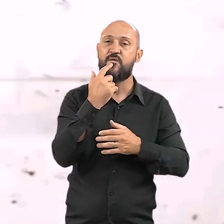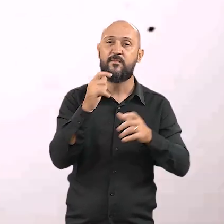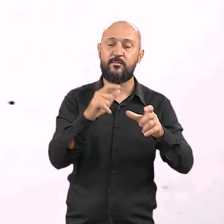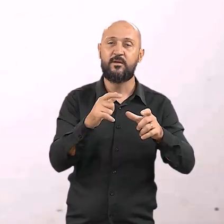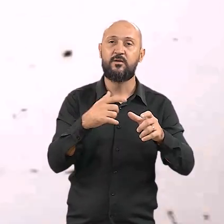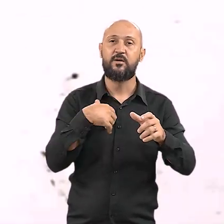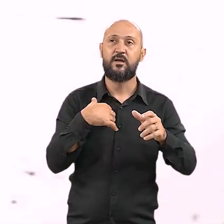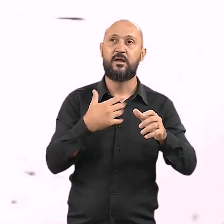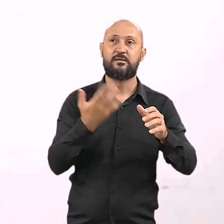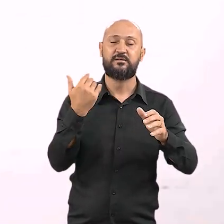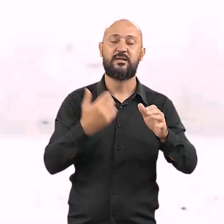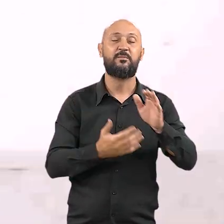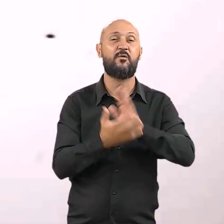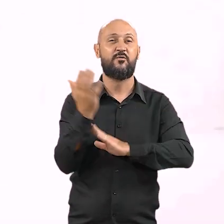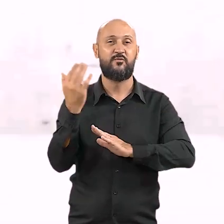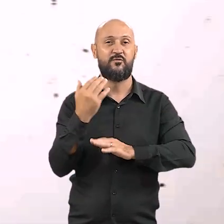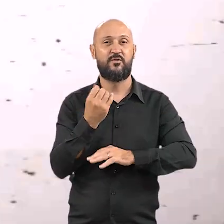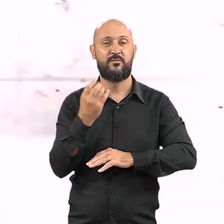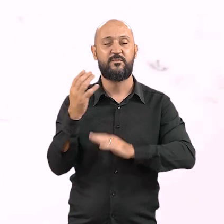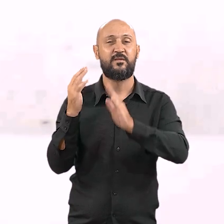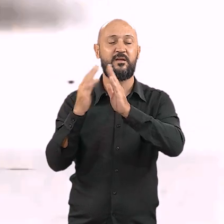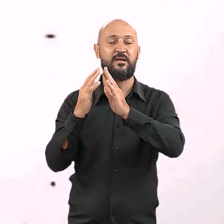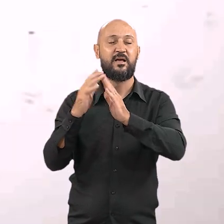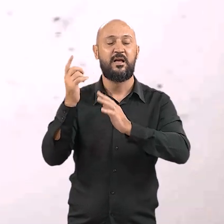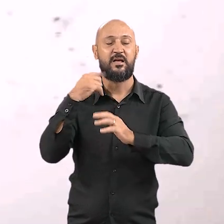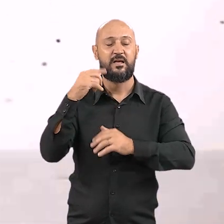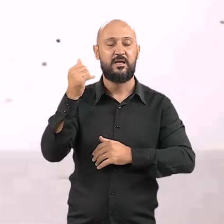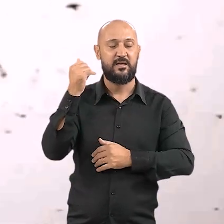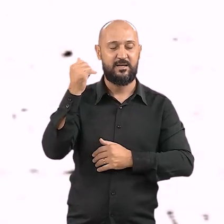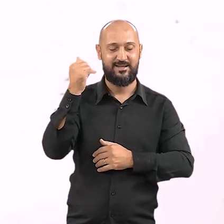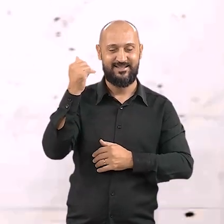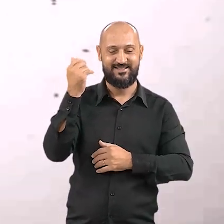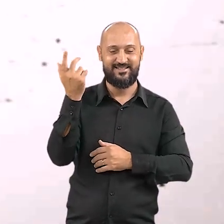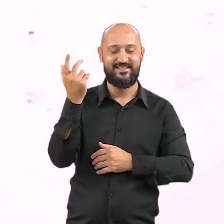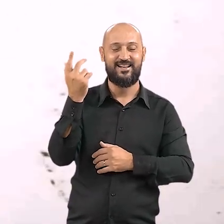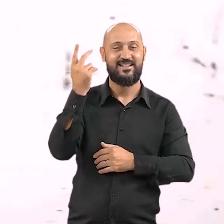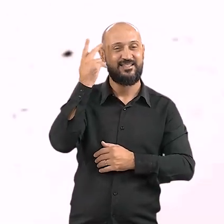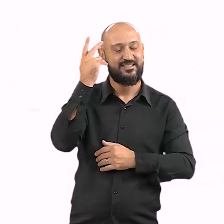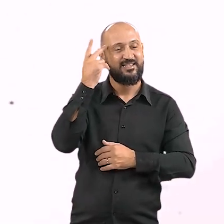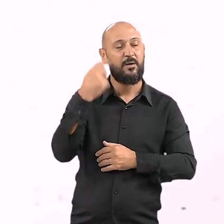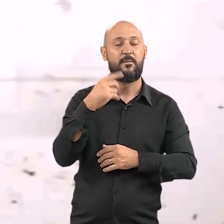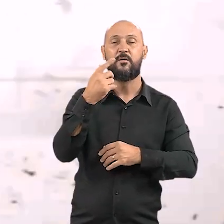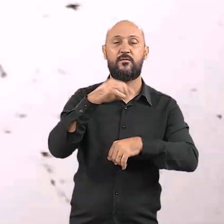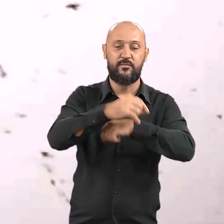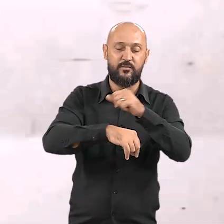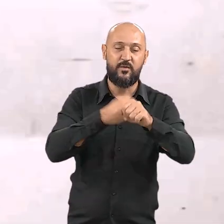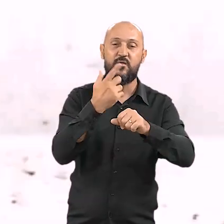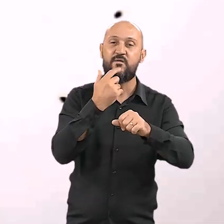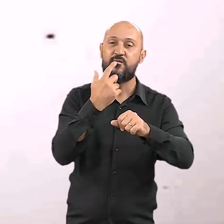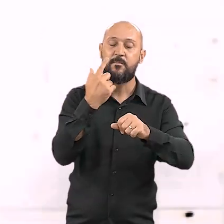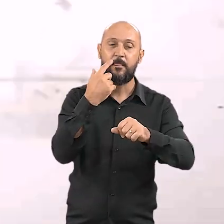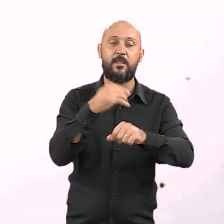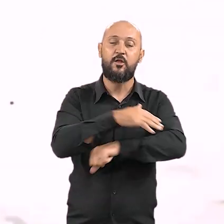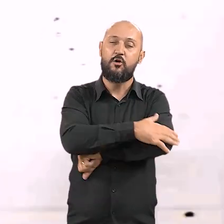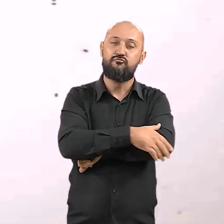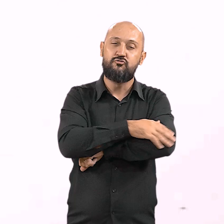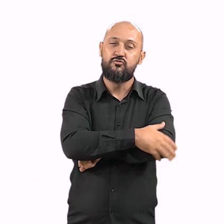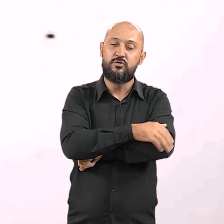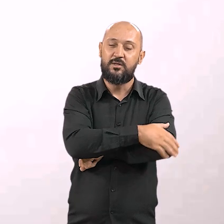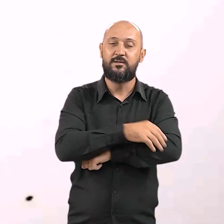vermelha? Porque eu estava morando em São Paulo nessa época. Já amarrou uma fitinha vermelha? Porque a ciumeira tá grande